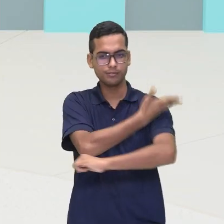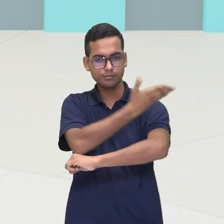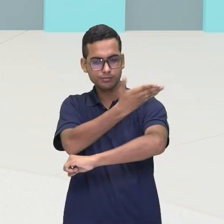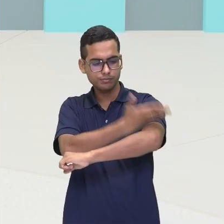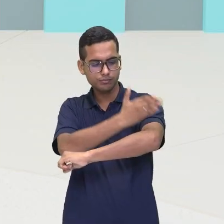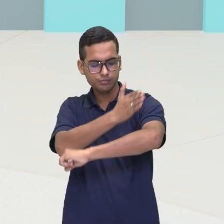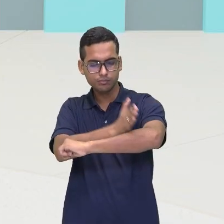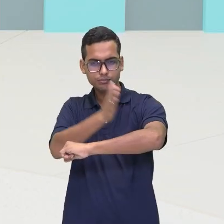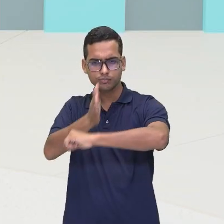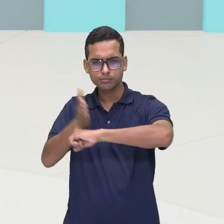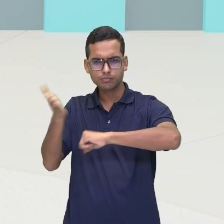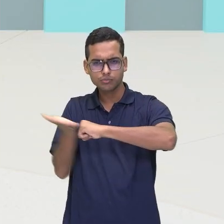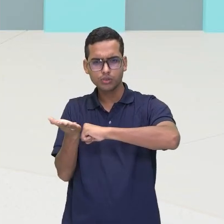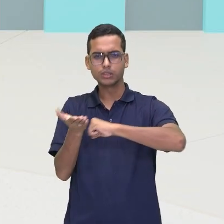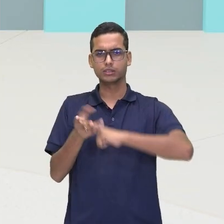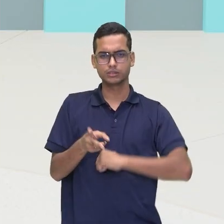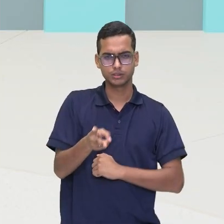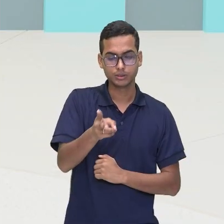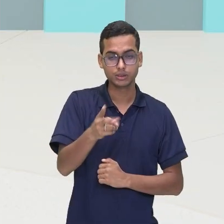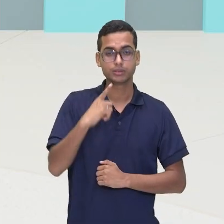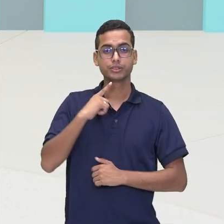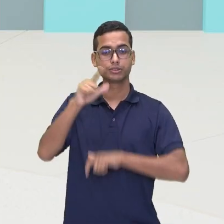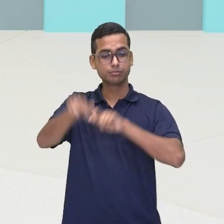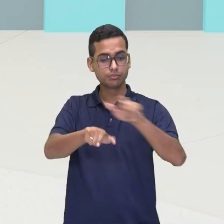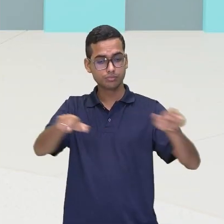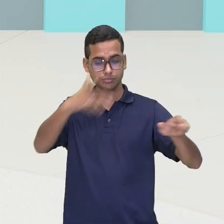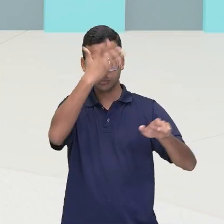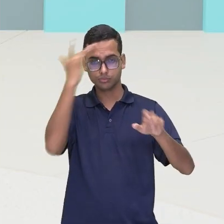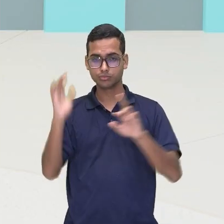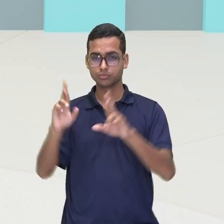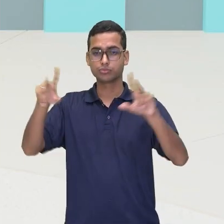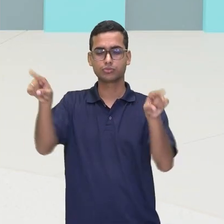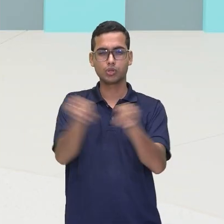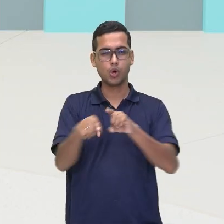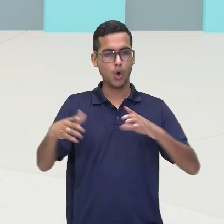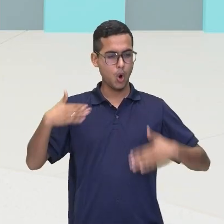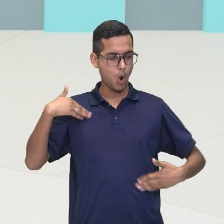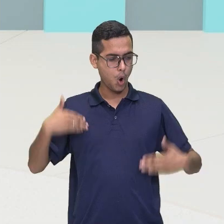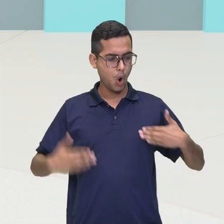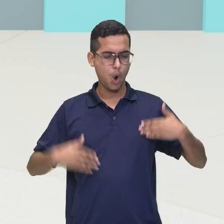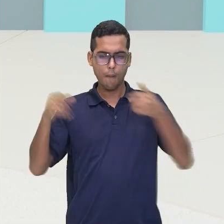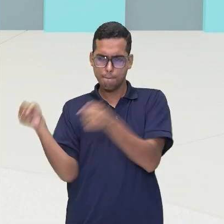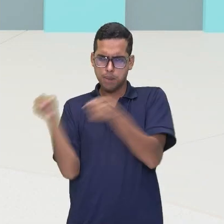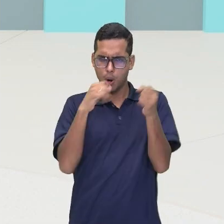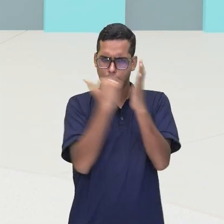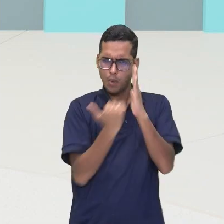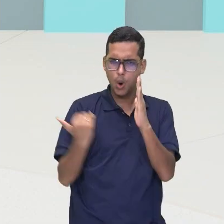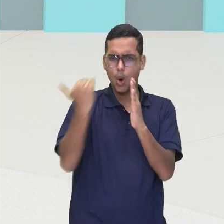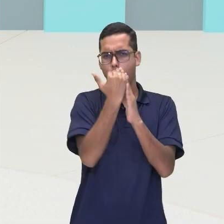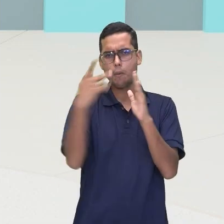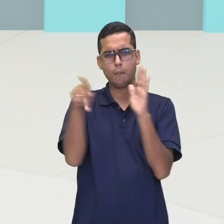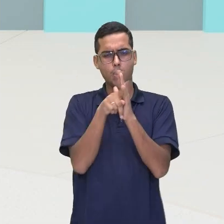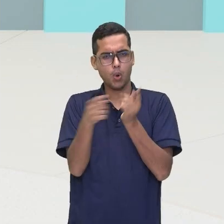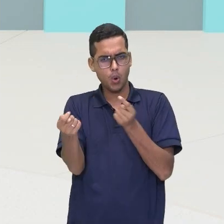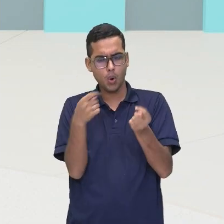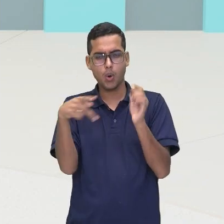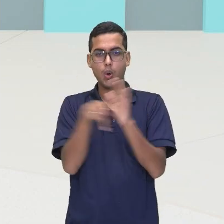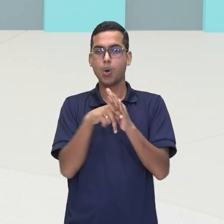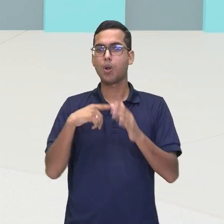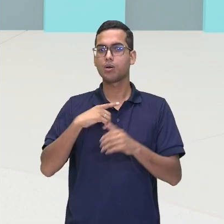diferente, remodelado, mas o poder do corpo e o poder sobre o corpo do